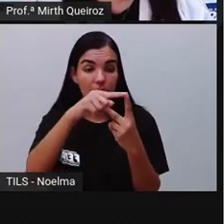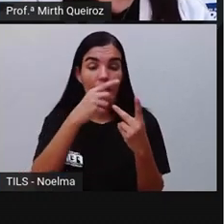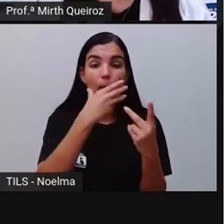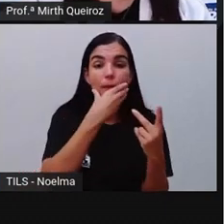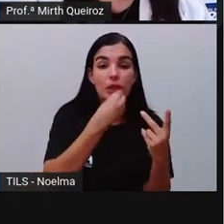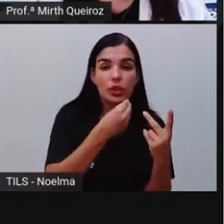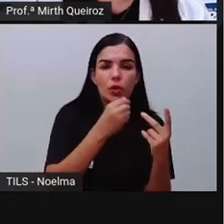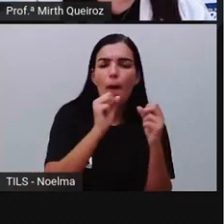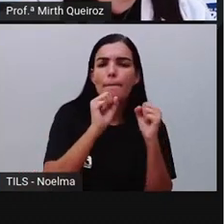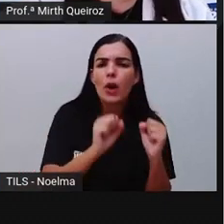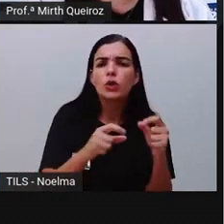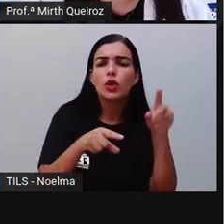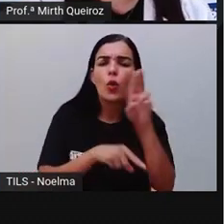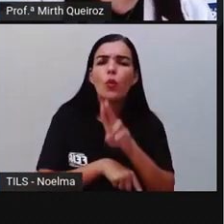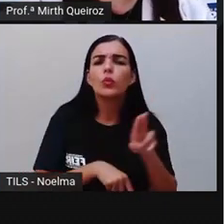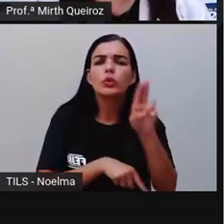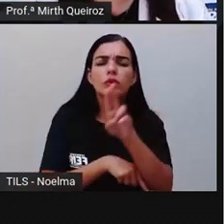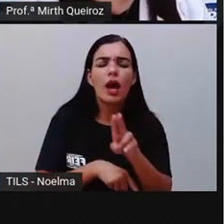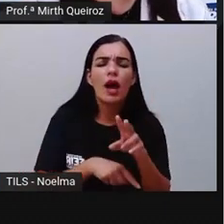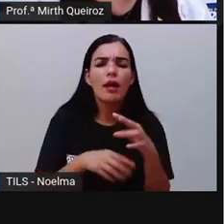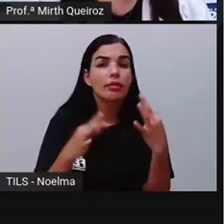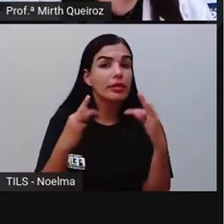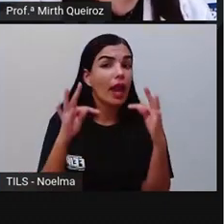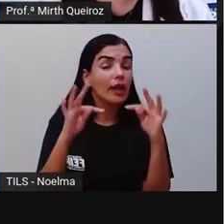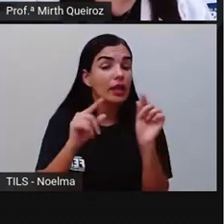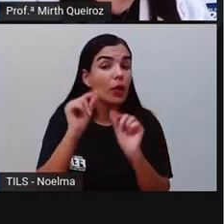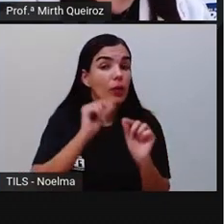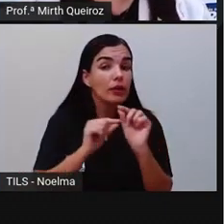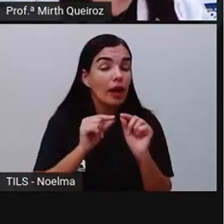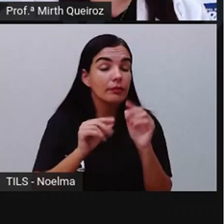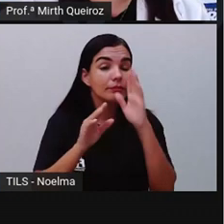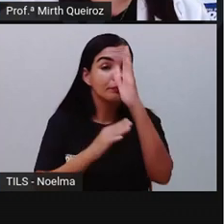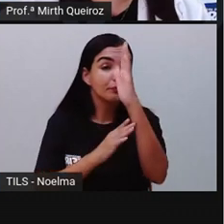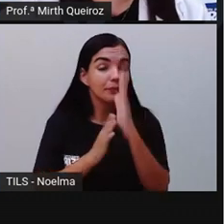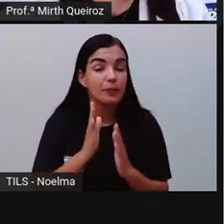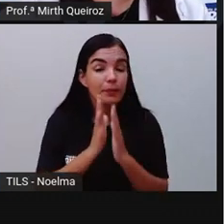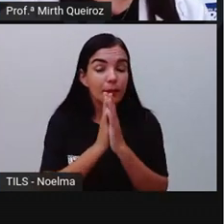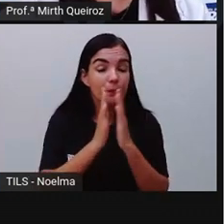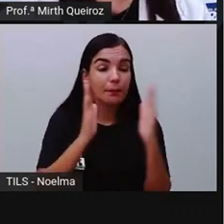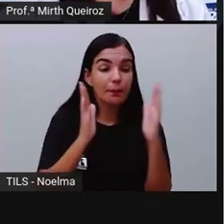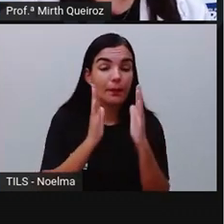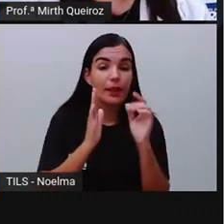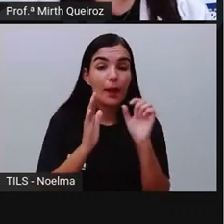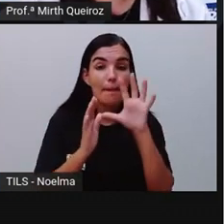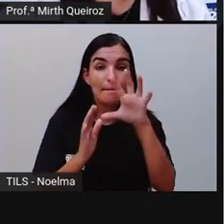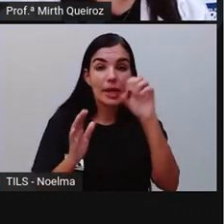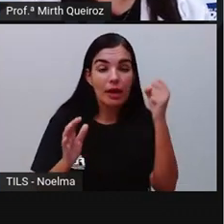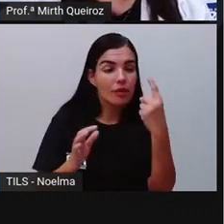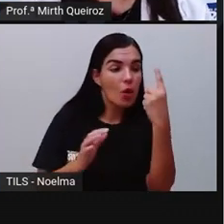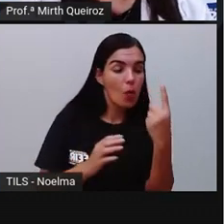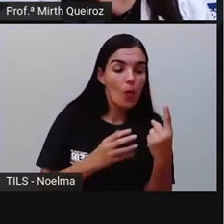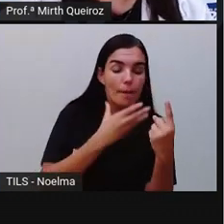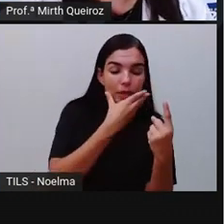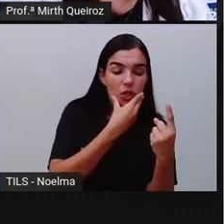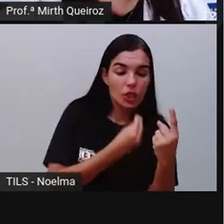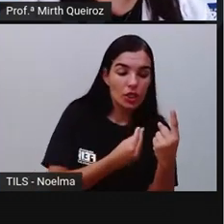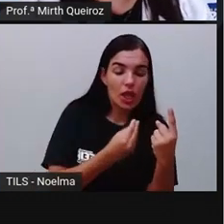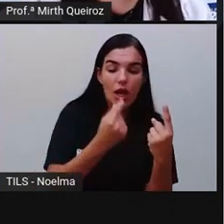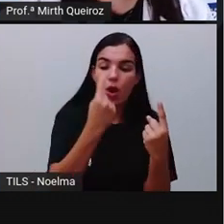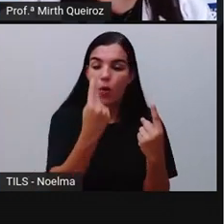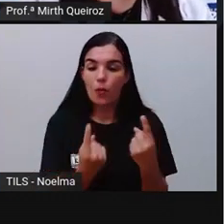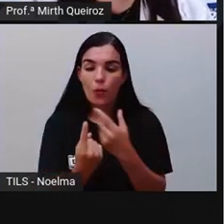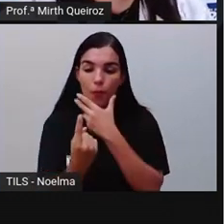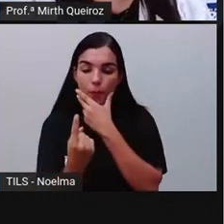poderia utilizar a mesma técnica lá do cronograma, né? Onde a gente iria pegar uma menina e